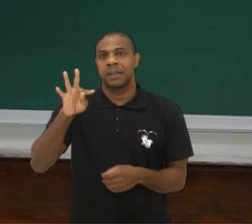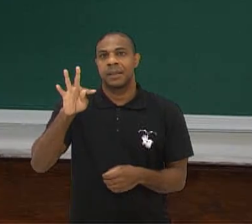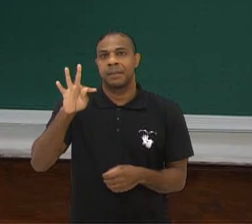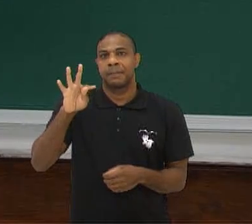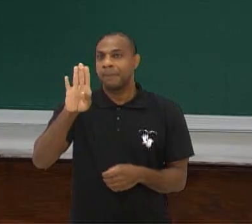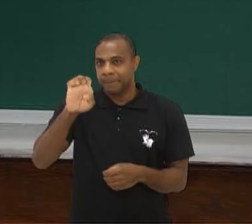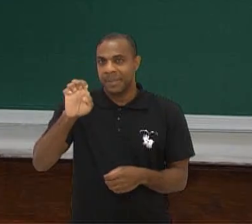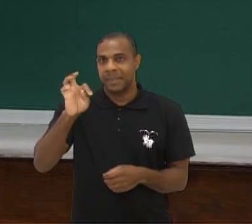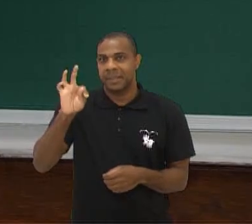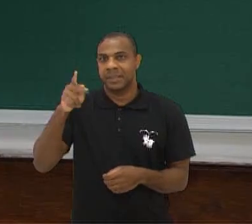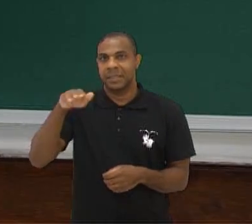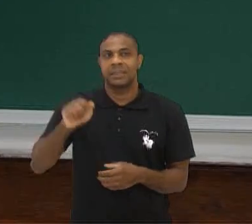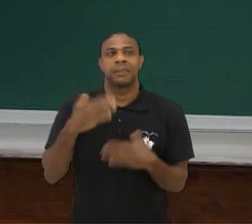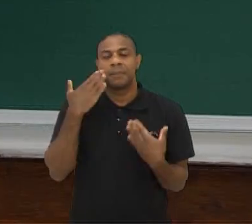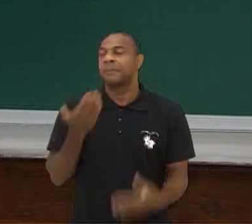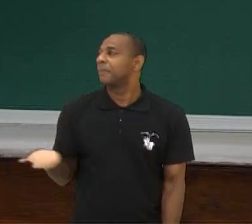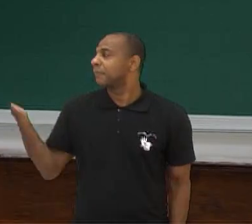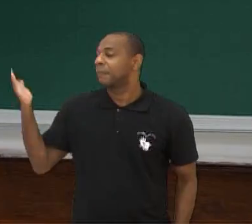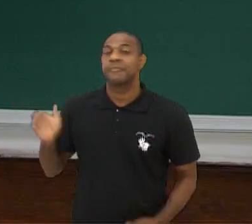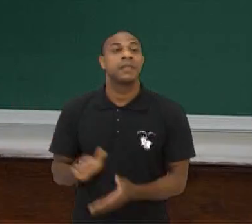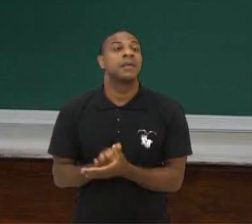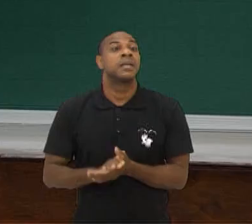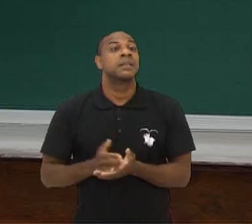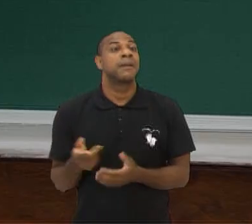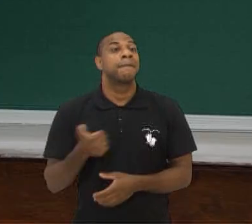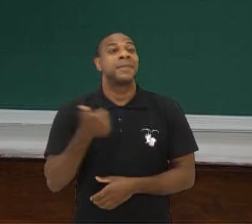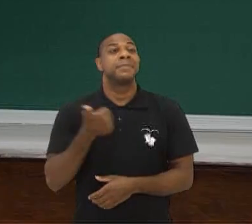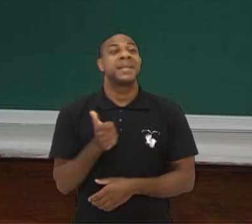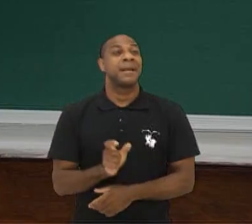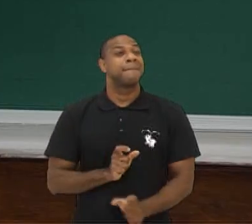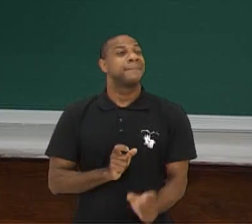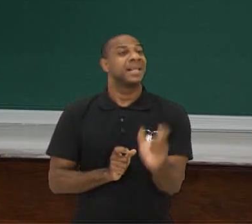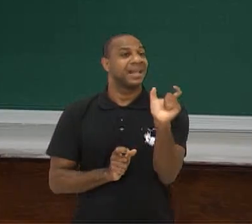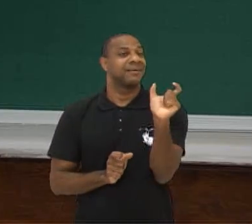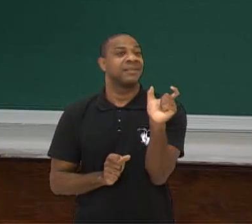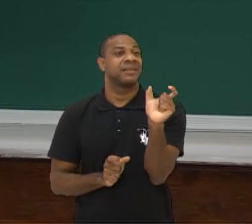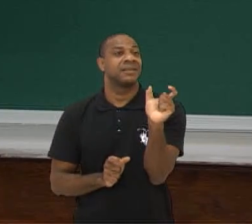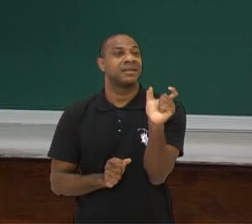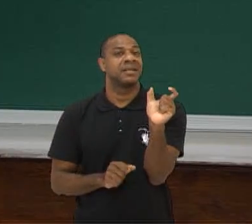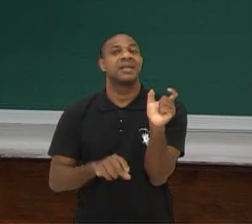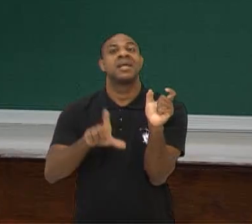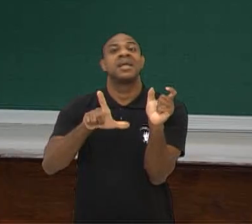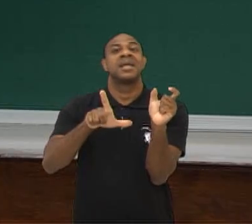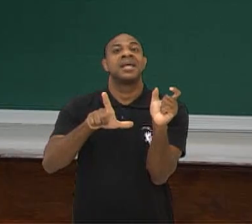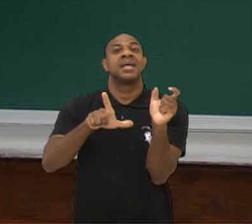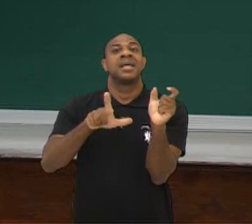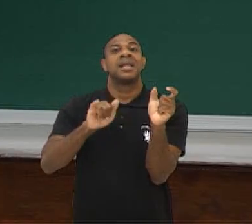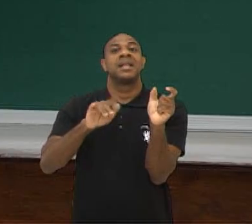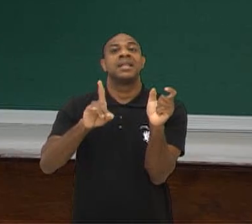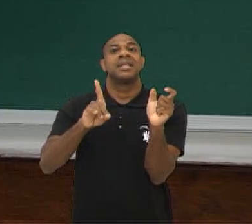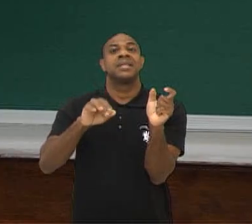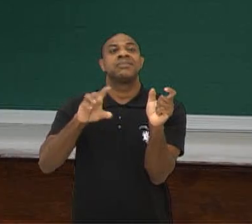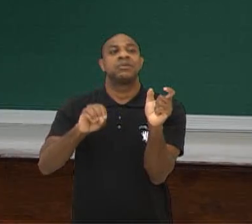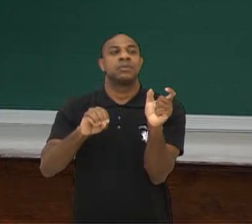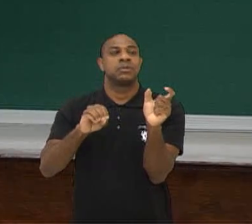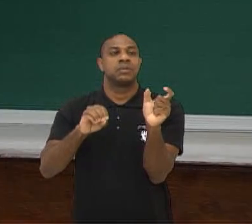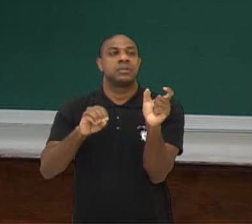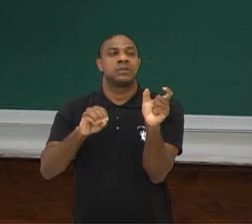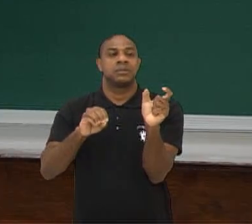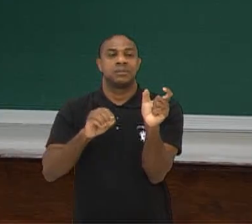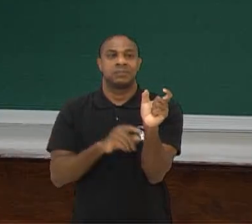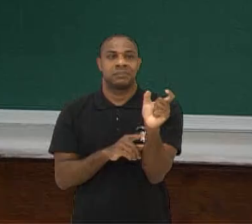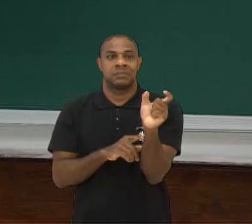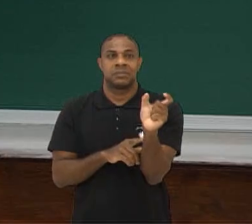é o subtítulo. E na sequência, já no primeiro parágrafo, a gente tem o que se chama de lead, né, no jornal, né, lead ou